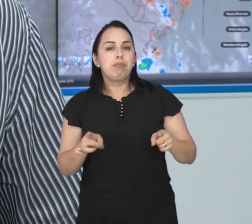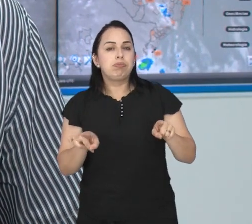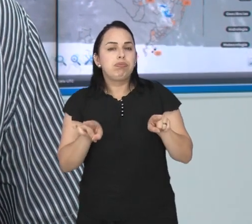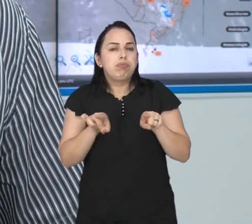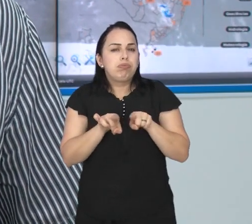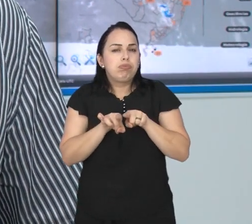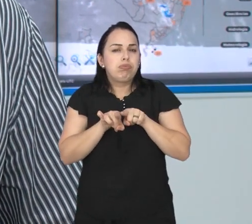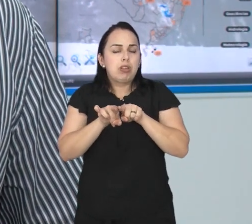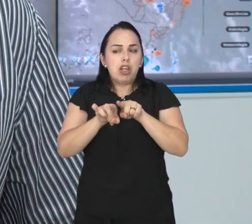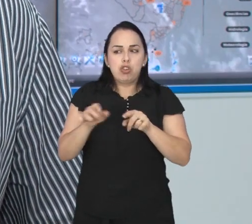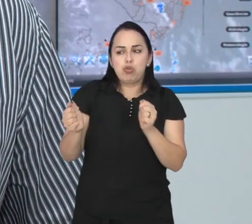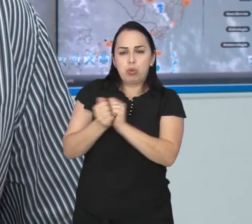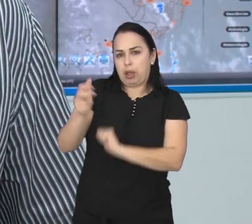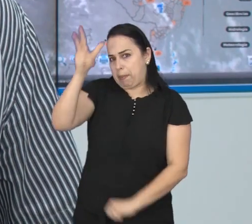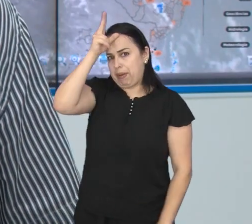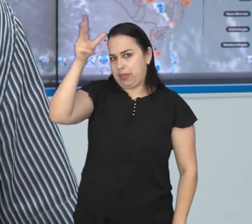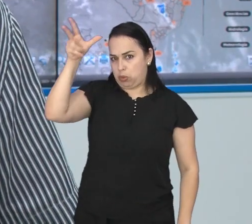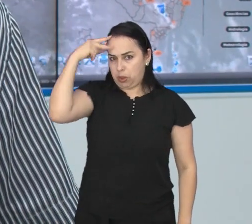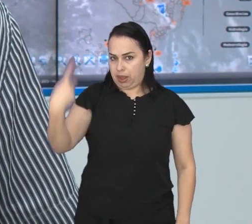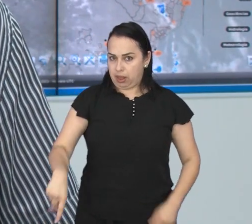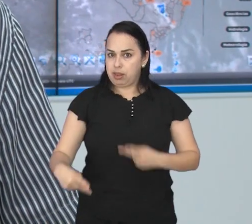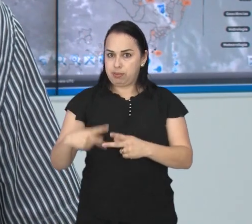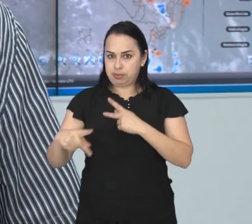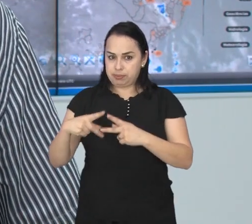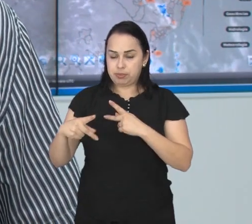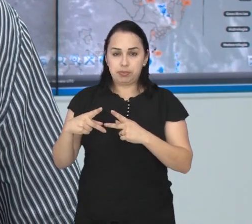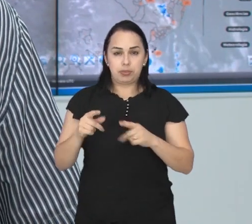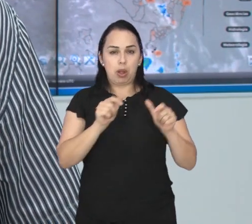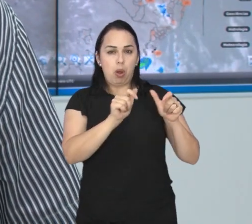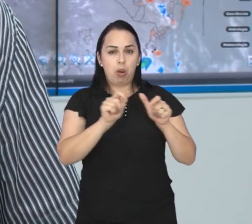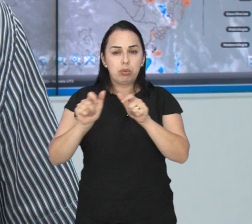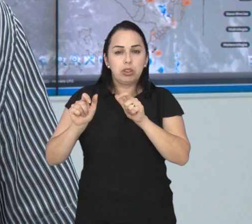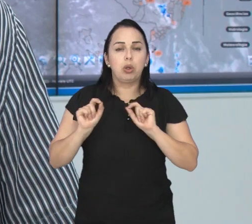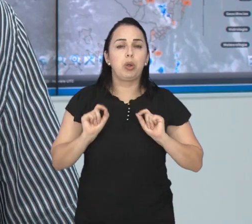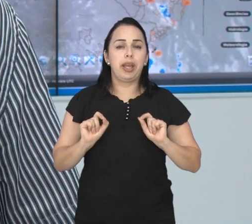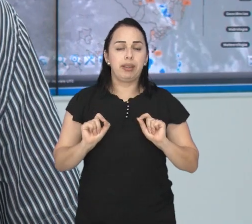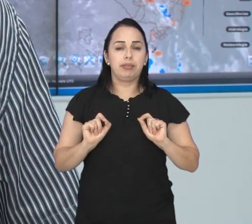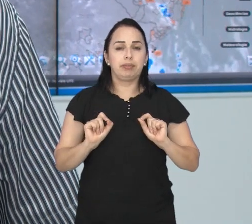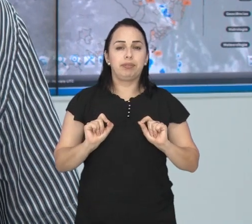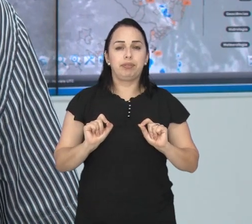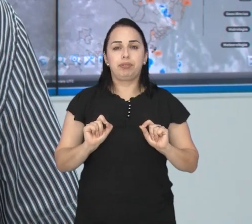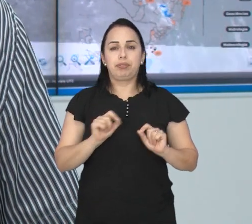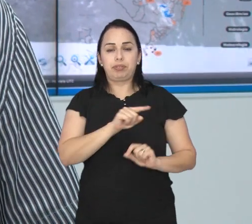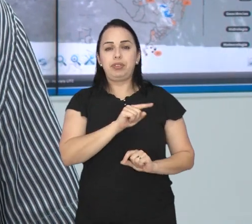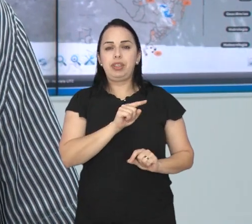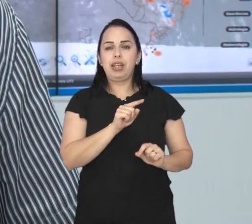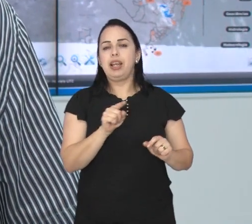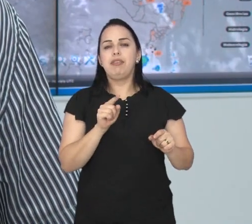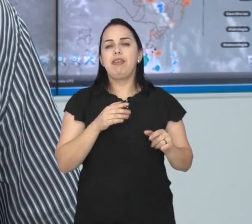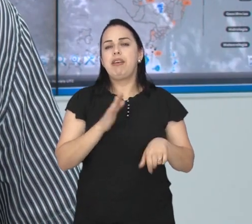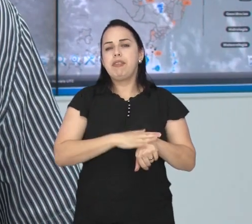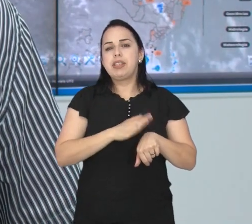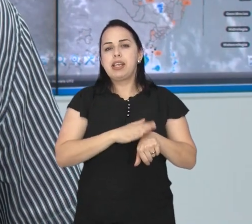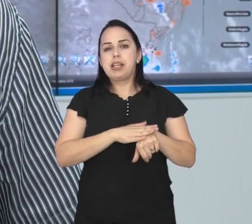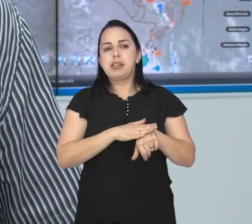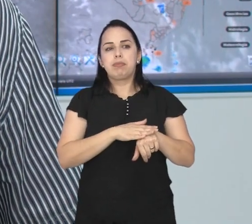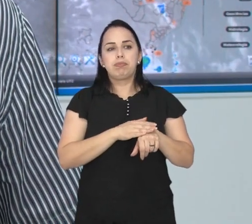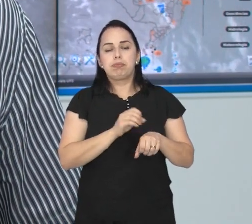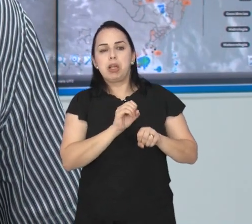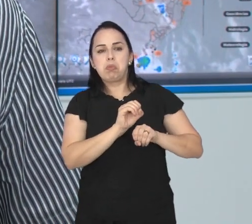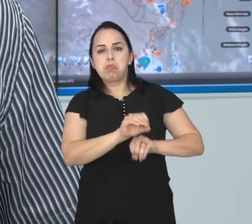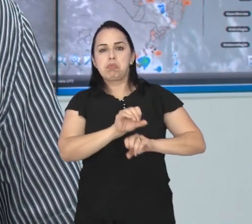convênio, da celebração de um convênio com a prefeitura municipal, onde o CEMADEM ele vai fazer o papel